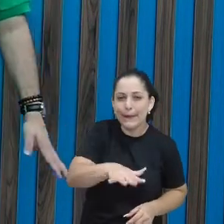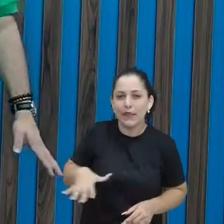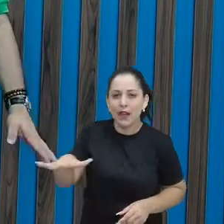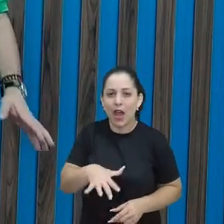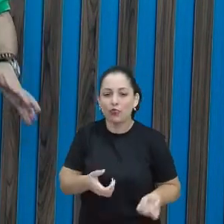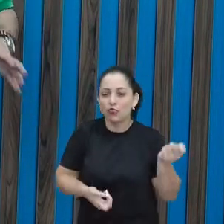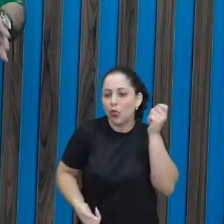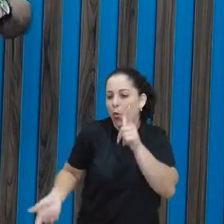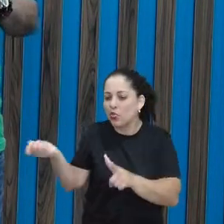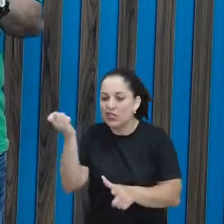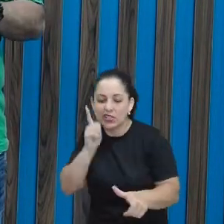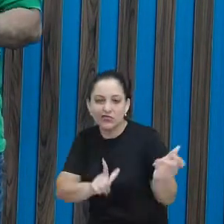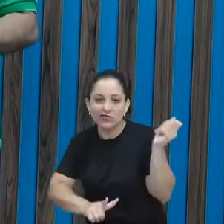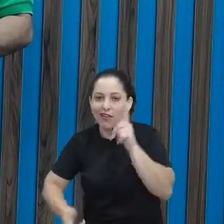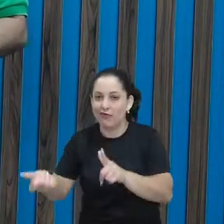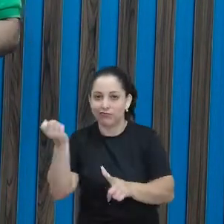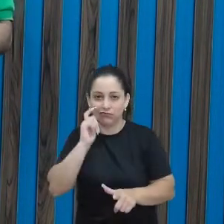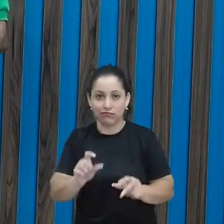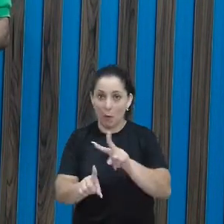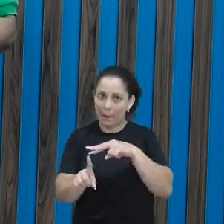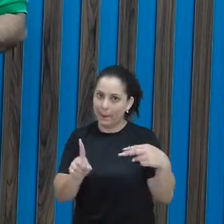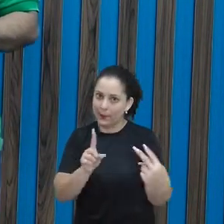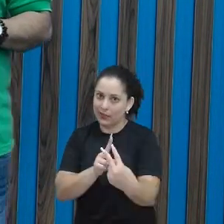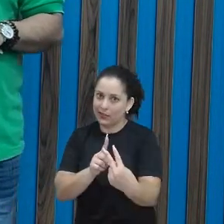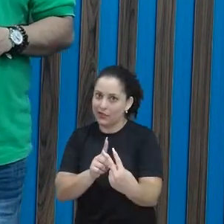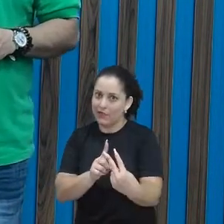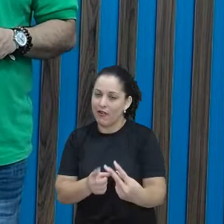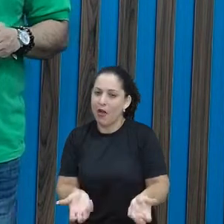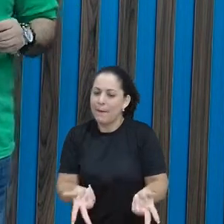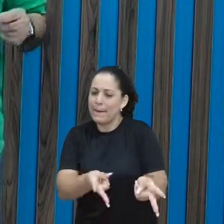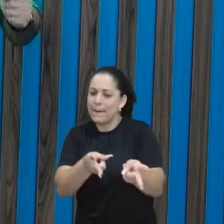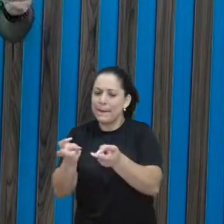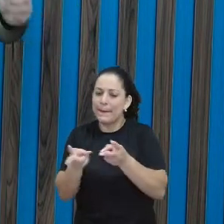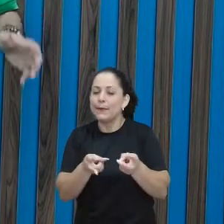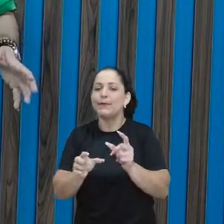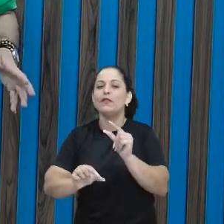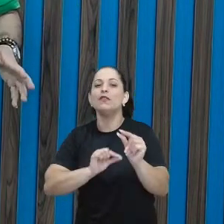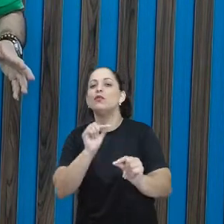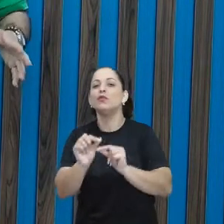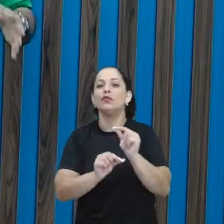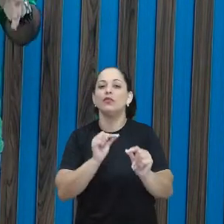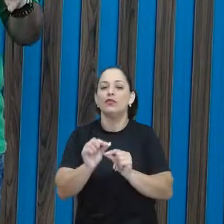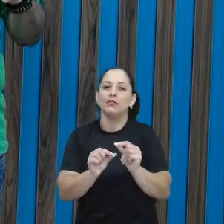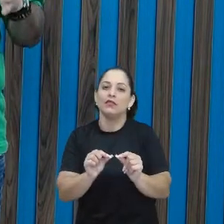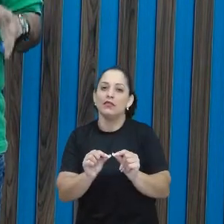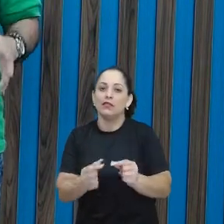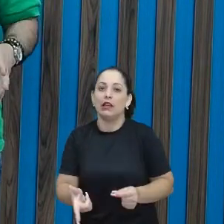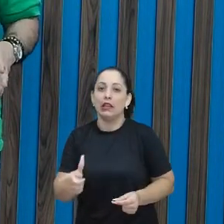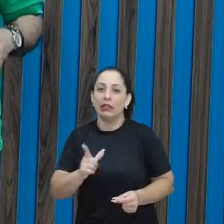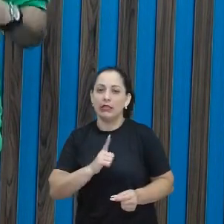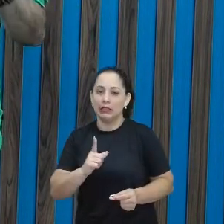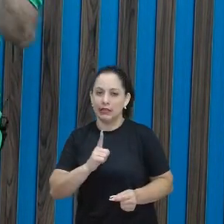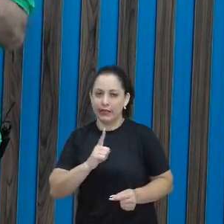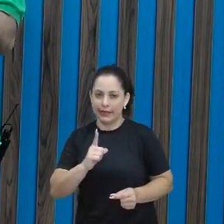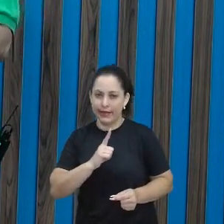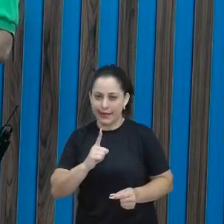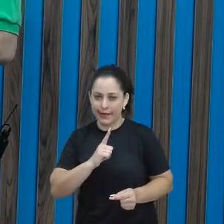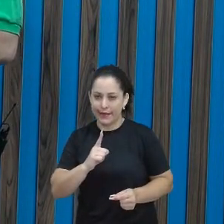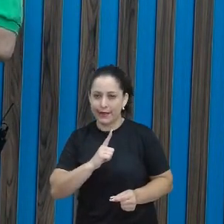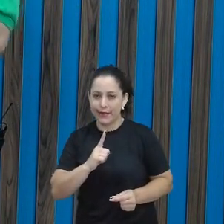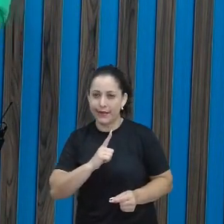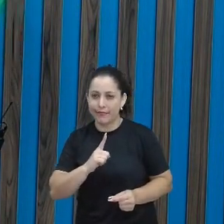consumidores. Então, nessa perspectiva, o que é que a gente tem? A gente tem a dinâmica de